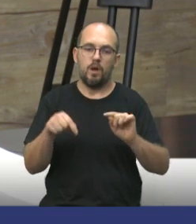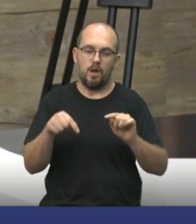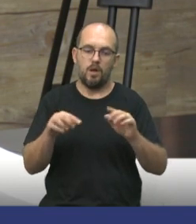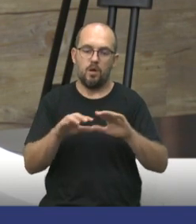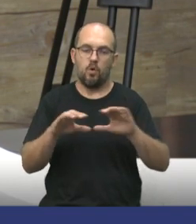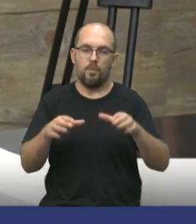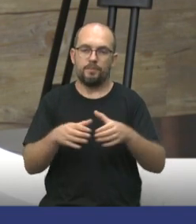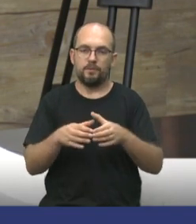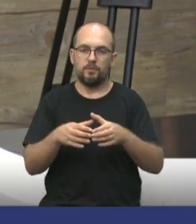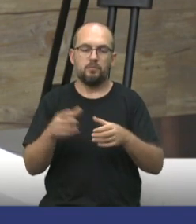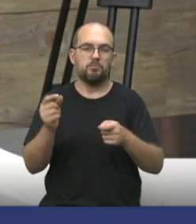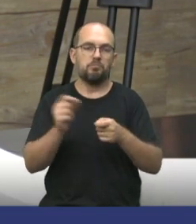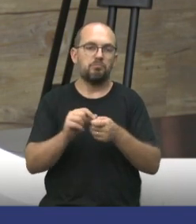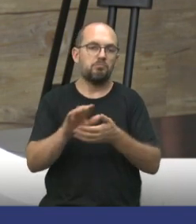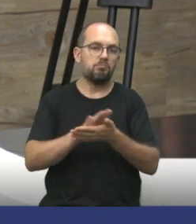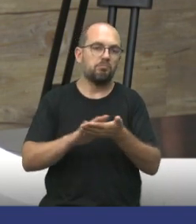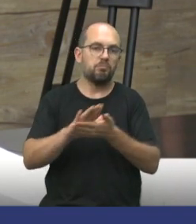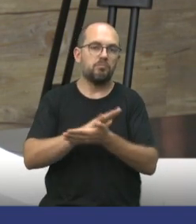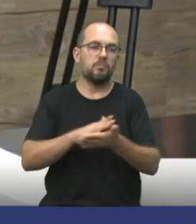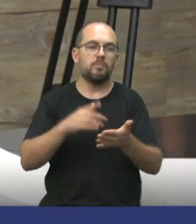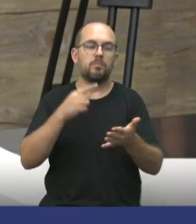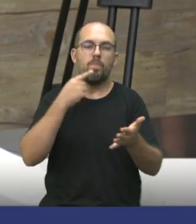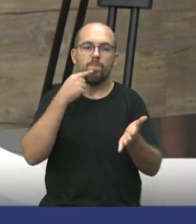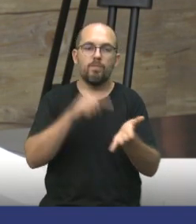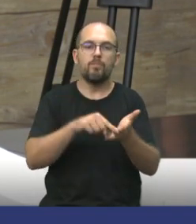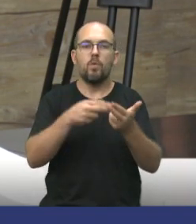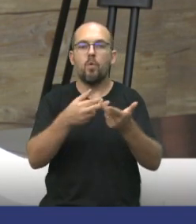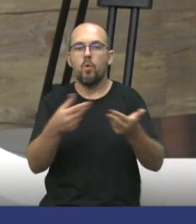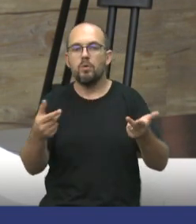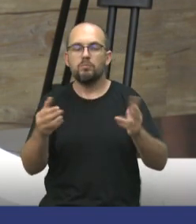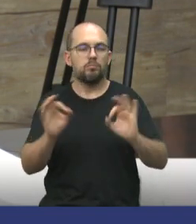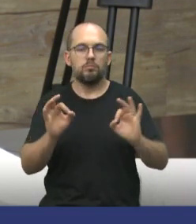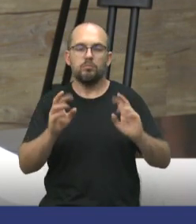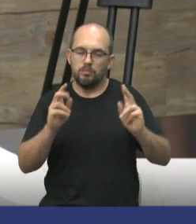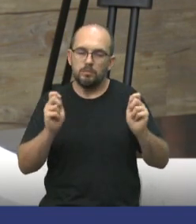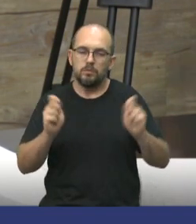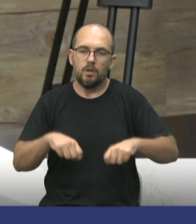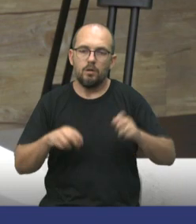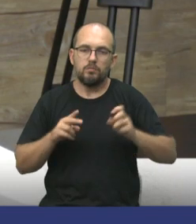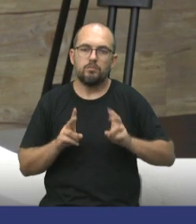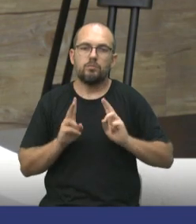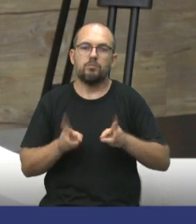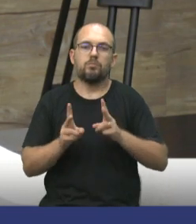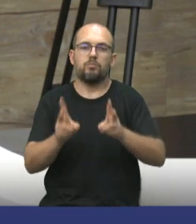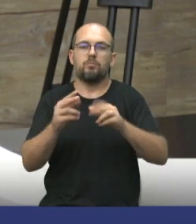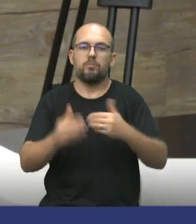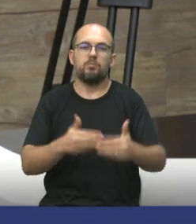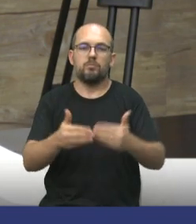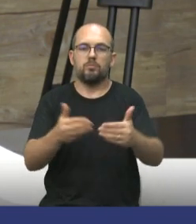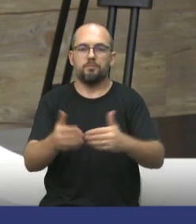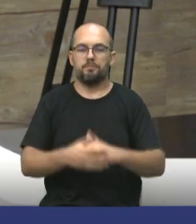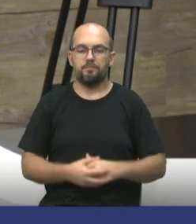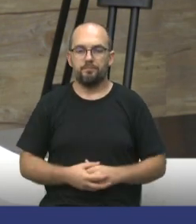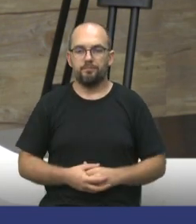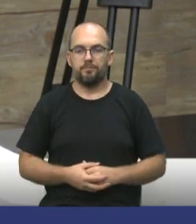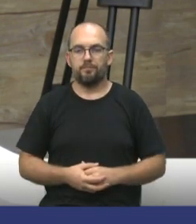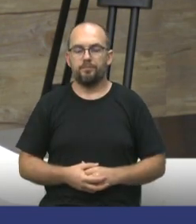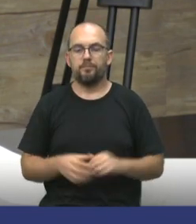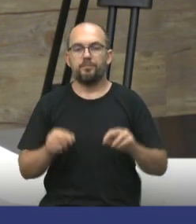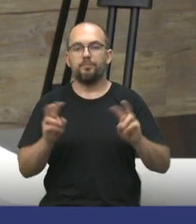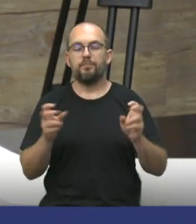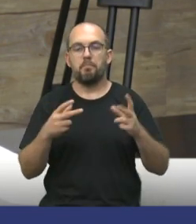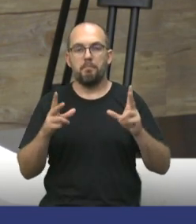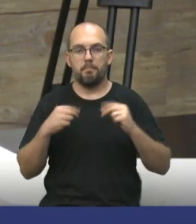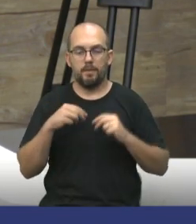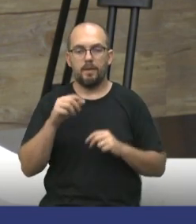comissão não faz nenhuma ressalva quanto à continuidade da tramitação do mesmo. Quanto ao mérito do projeto de lei da